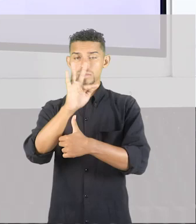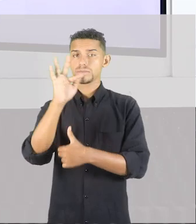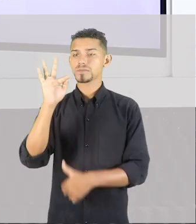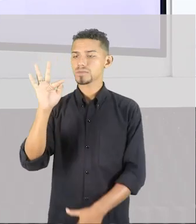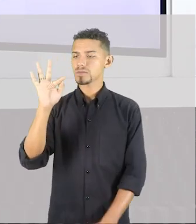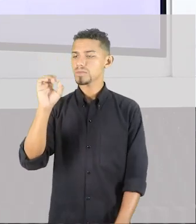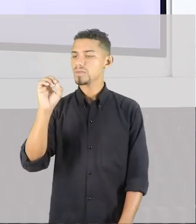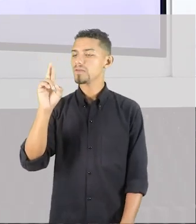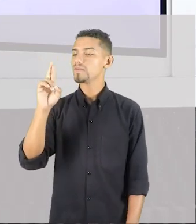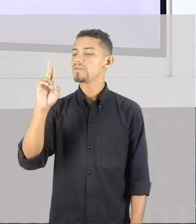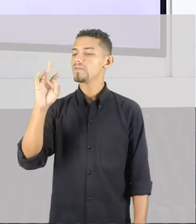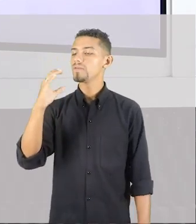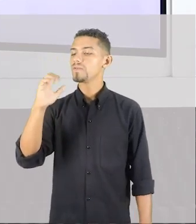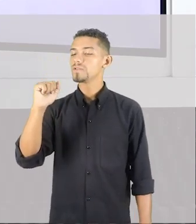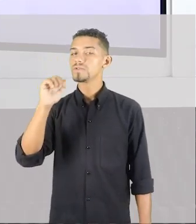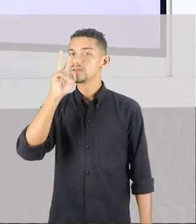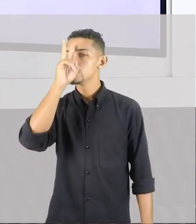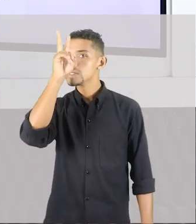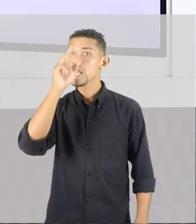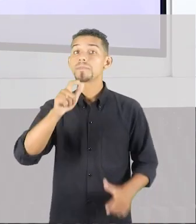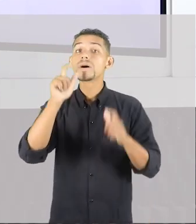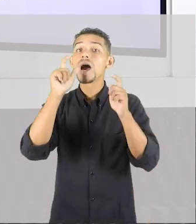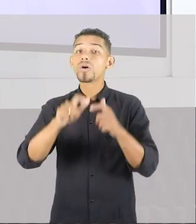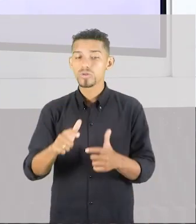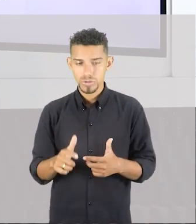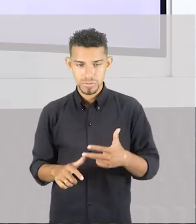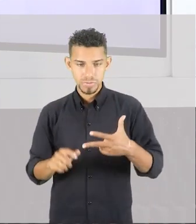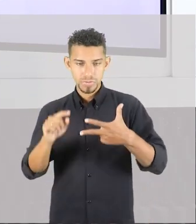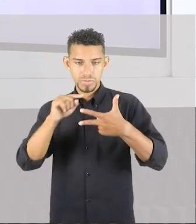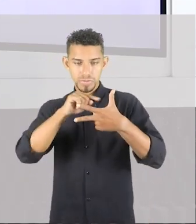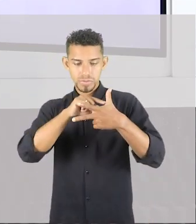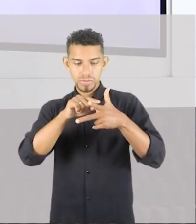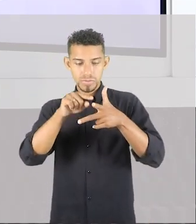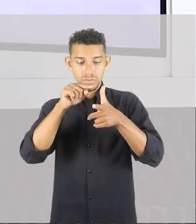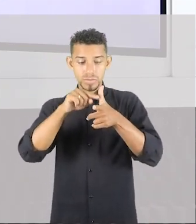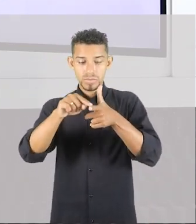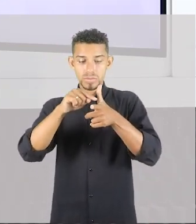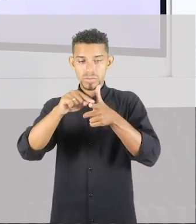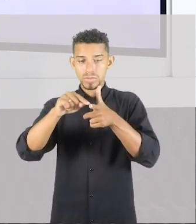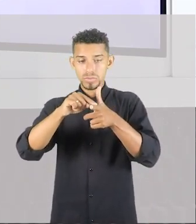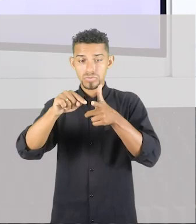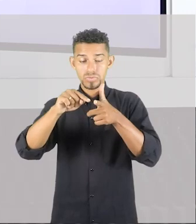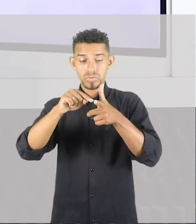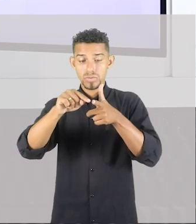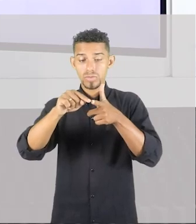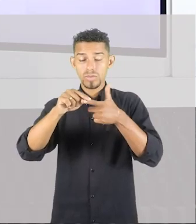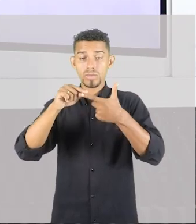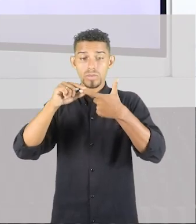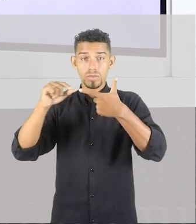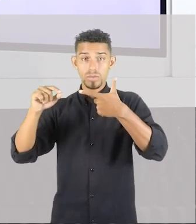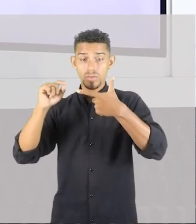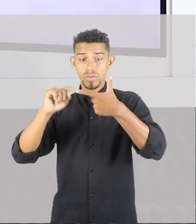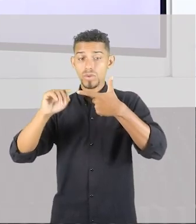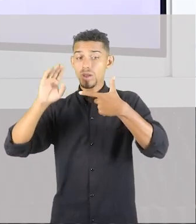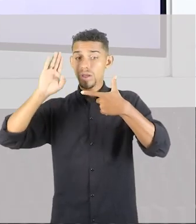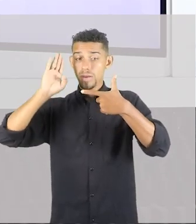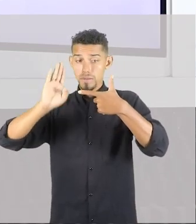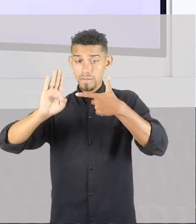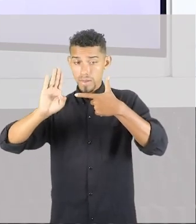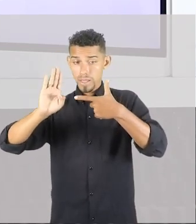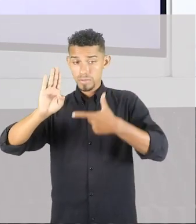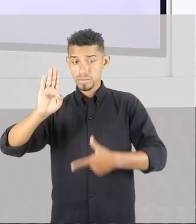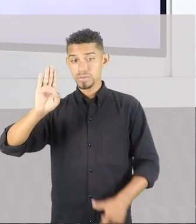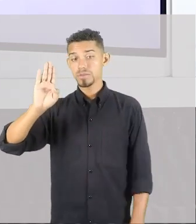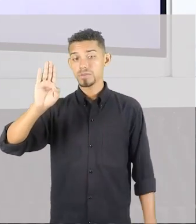a força está apontando. O indicador, o campo magnético, letra B, campo